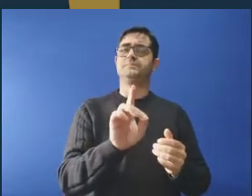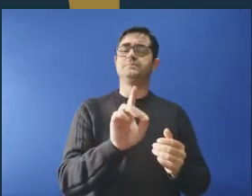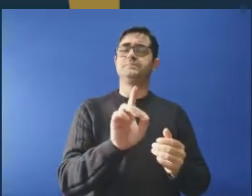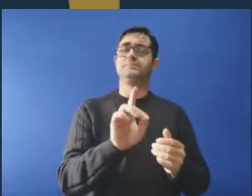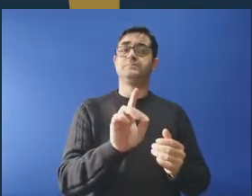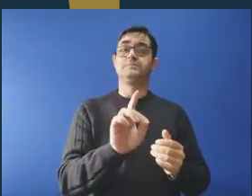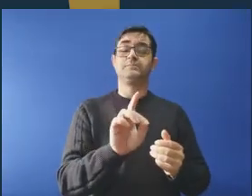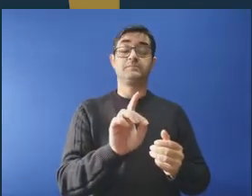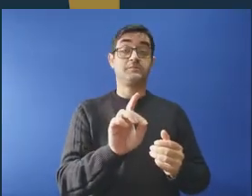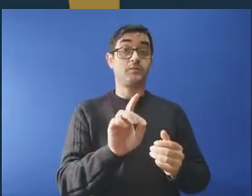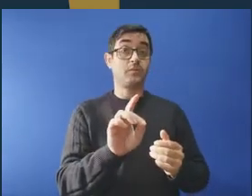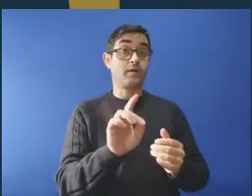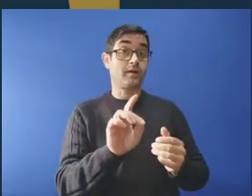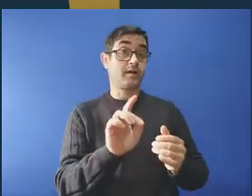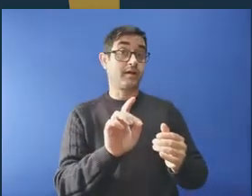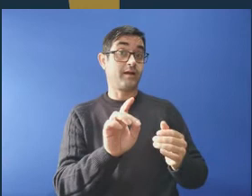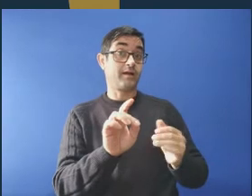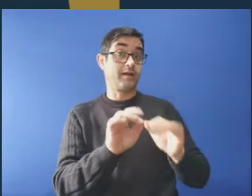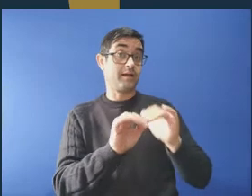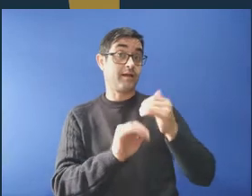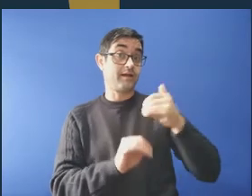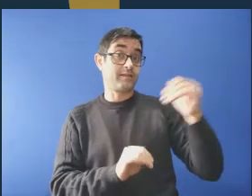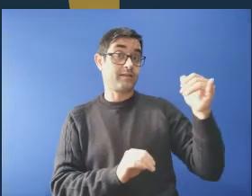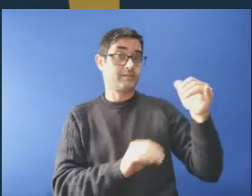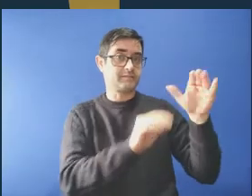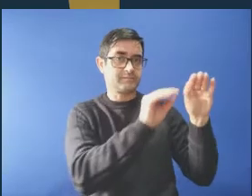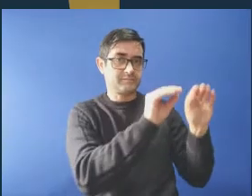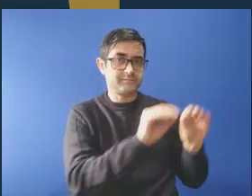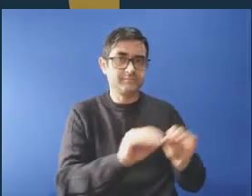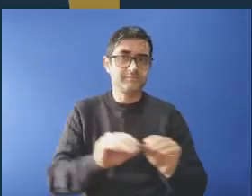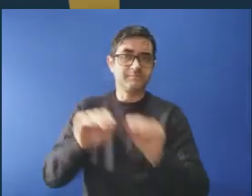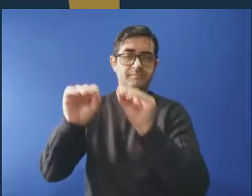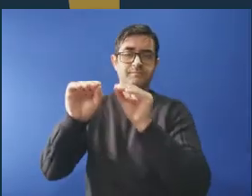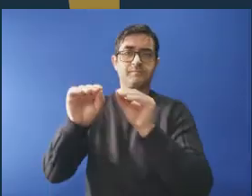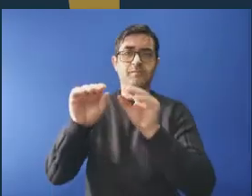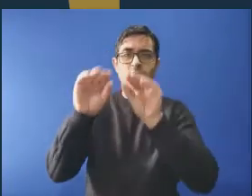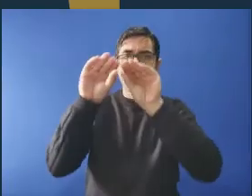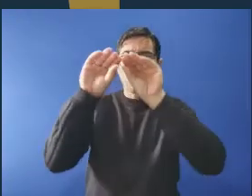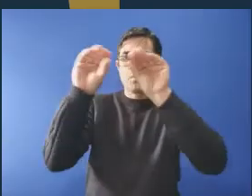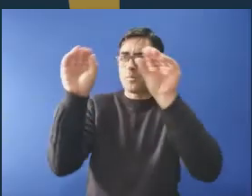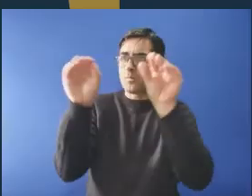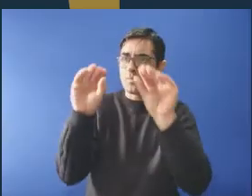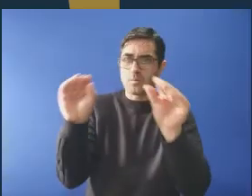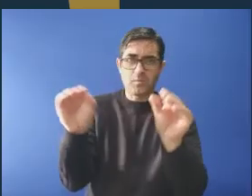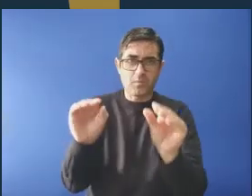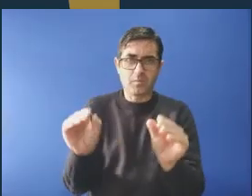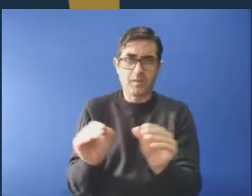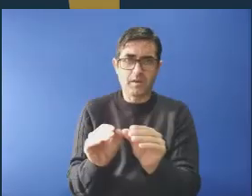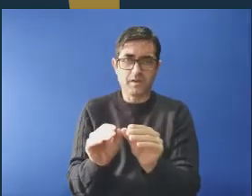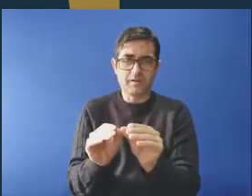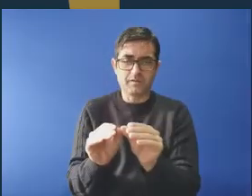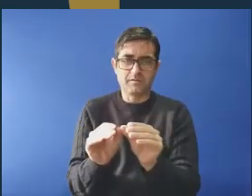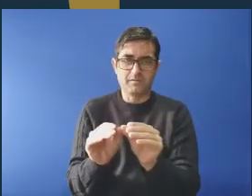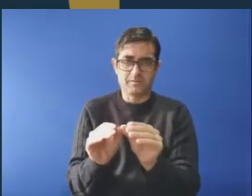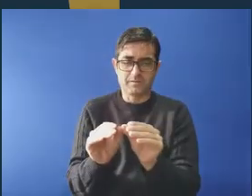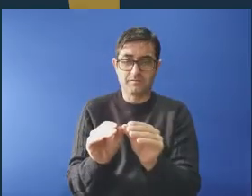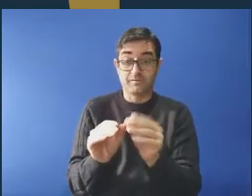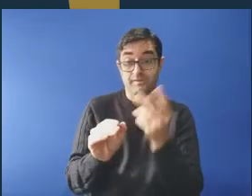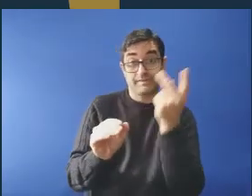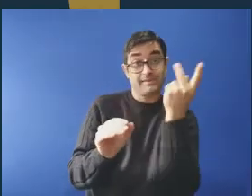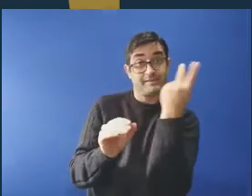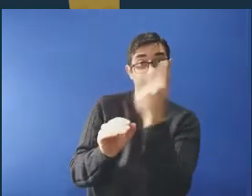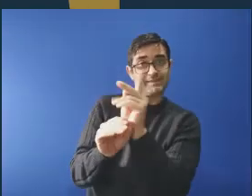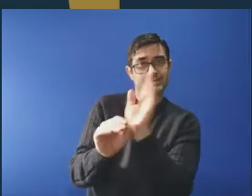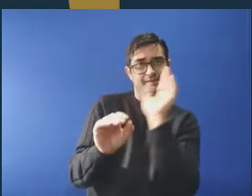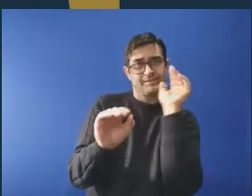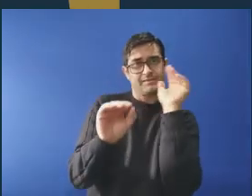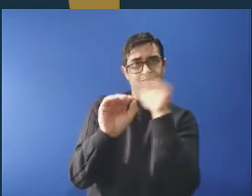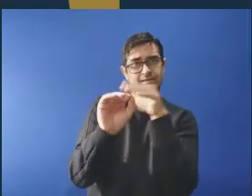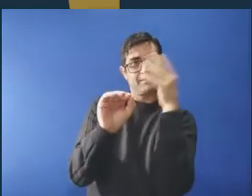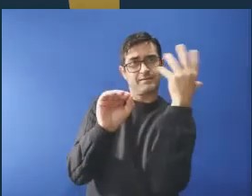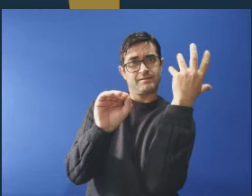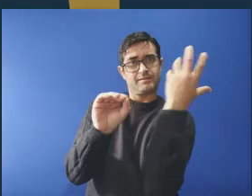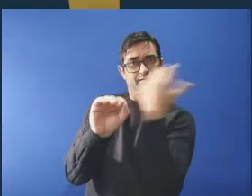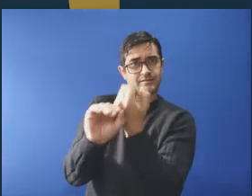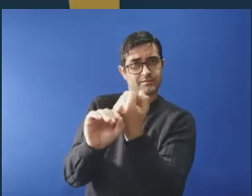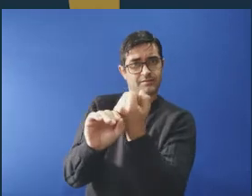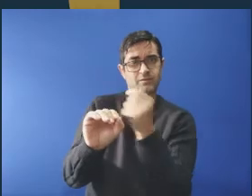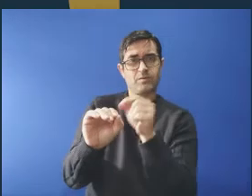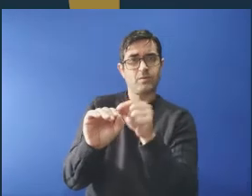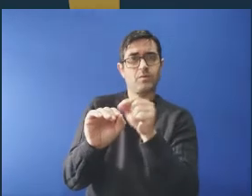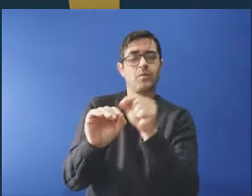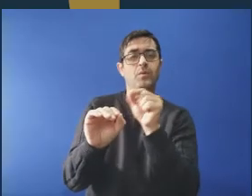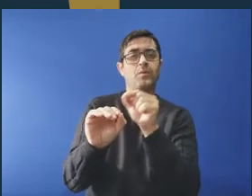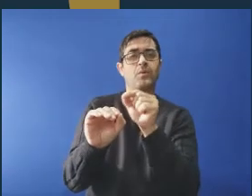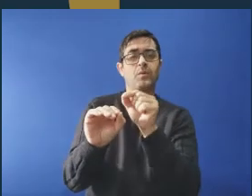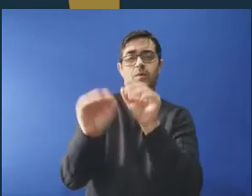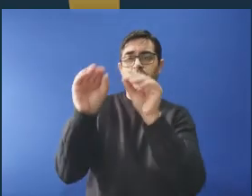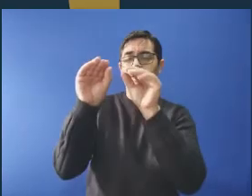é transferida. Então, quando um organismo fotossintetizante recebe nas suas células, lá no cloroplasto das